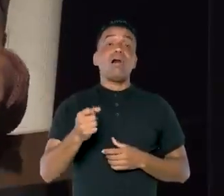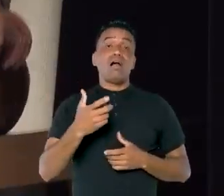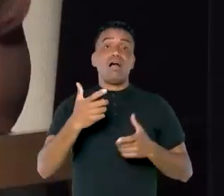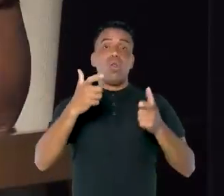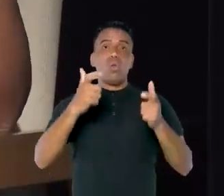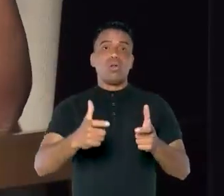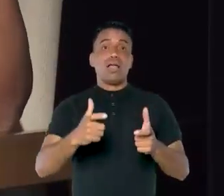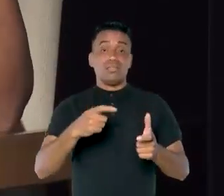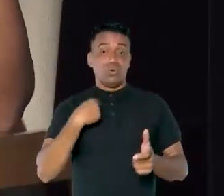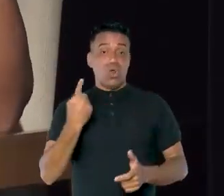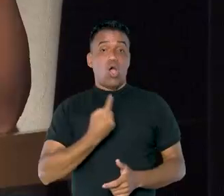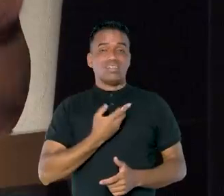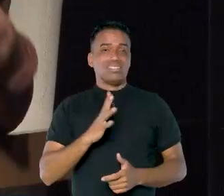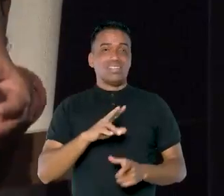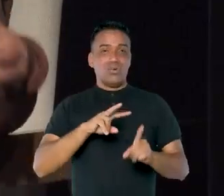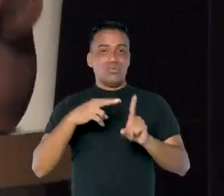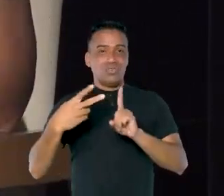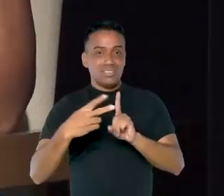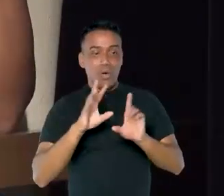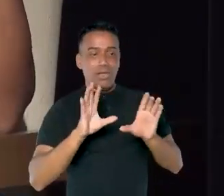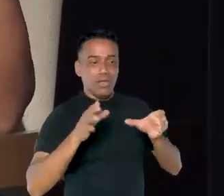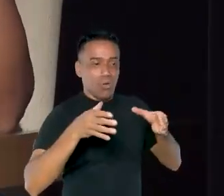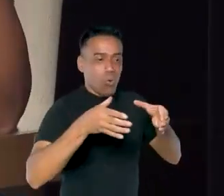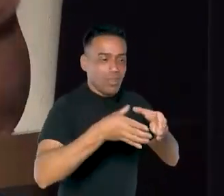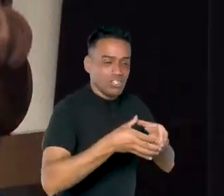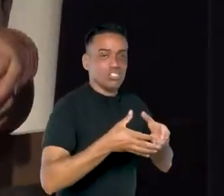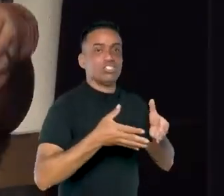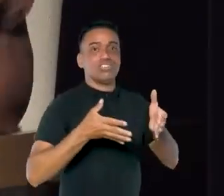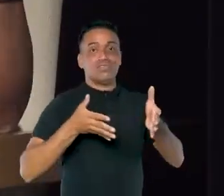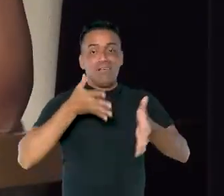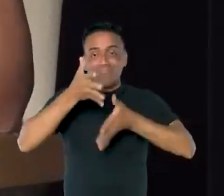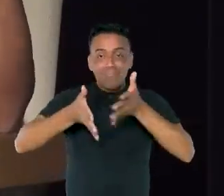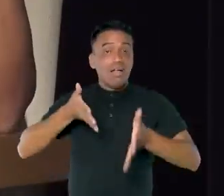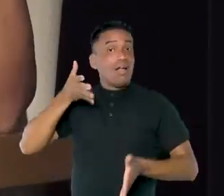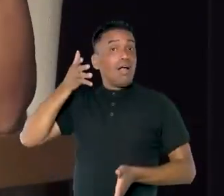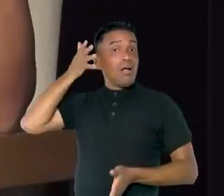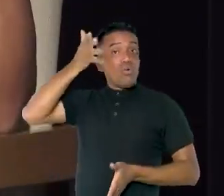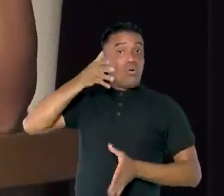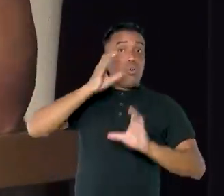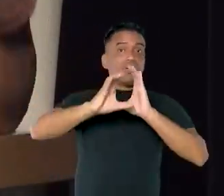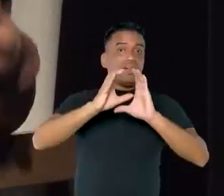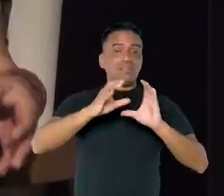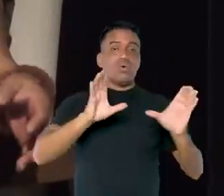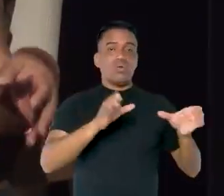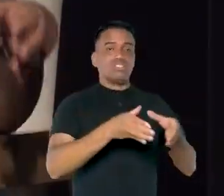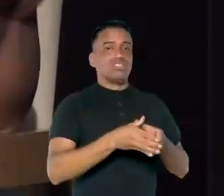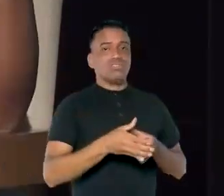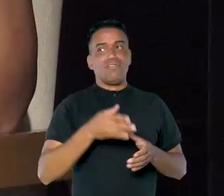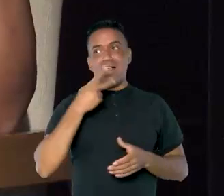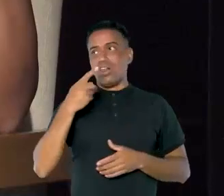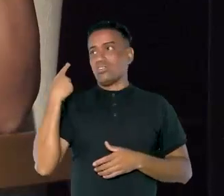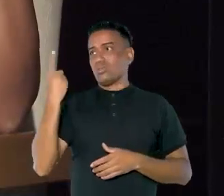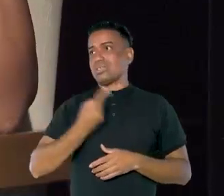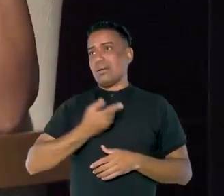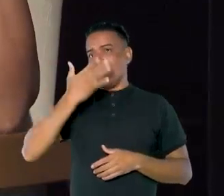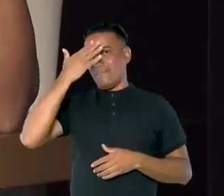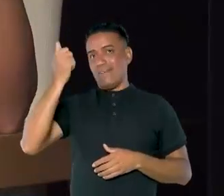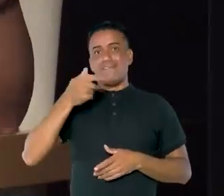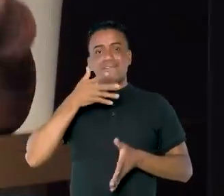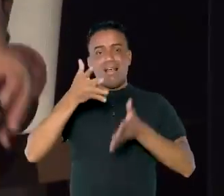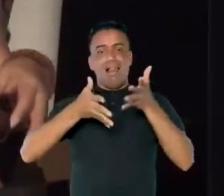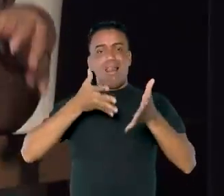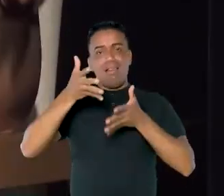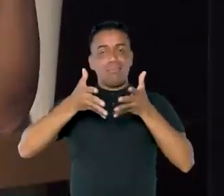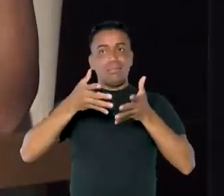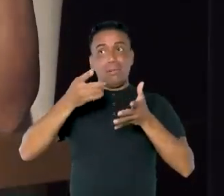nosso. Então, nossa visão é coletiva, nossa fala é coletiva. Aí eles falam que a gente não sabe falar, que a gente está